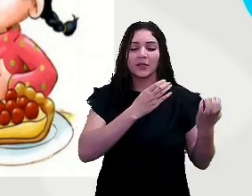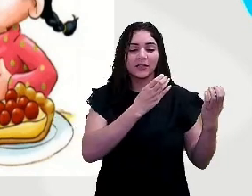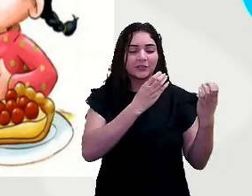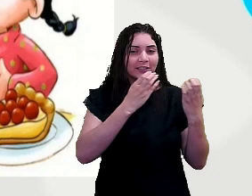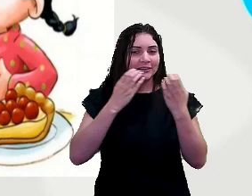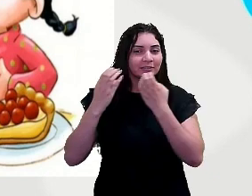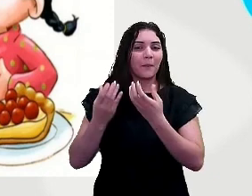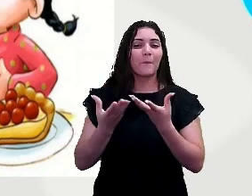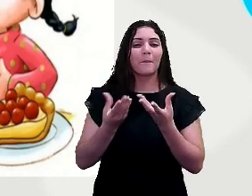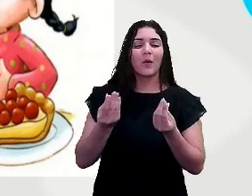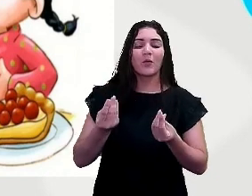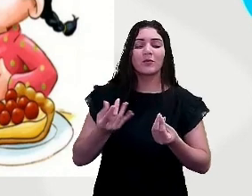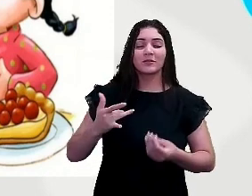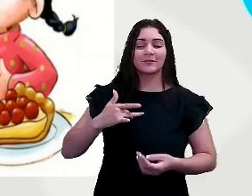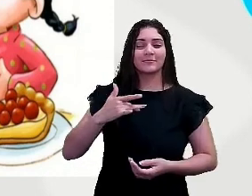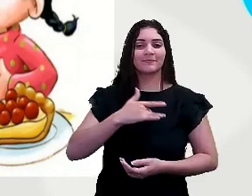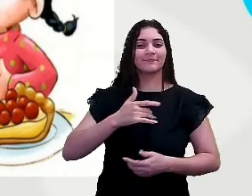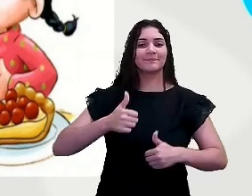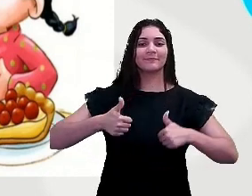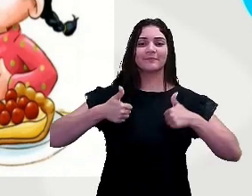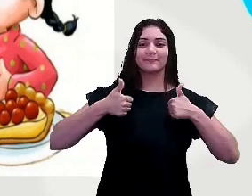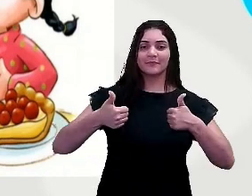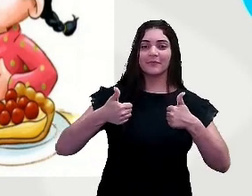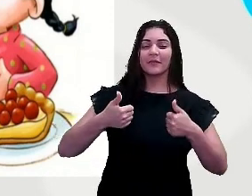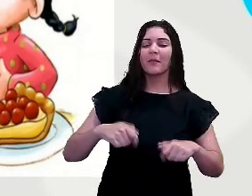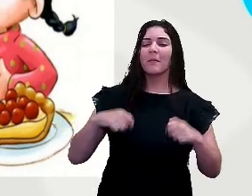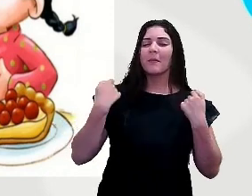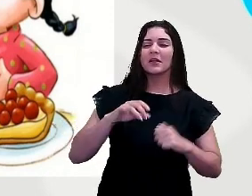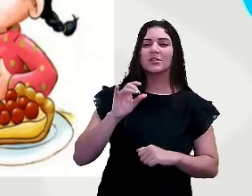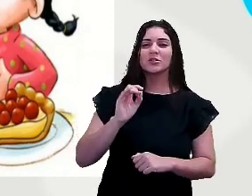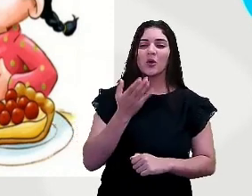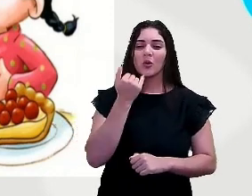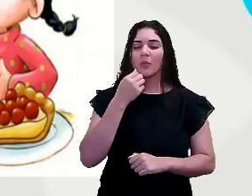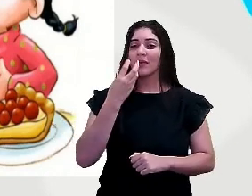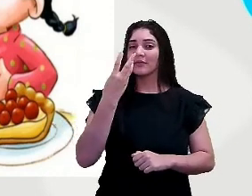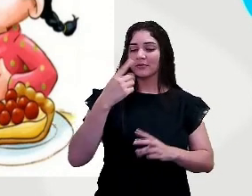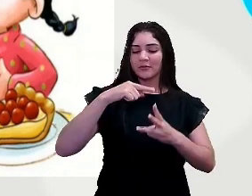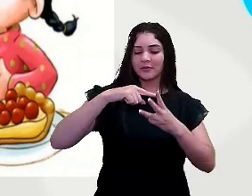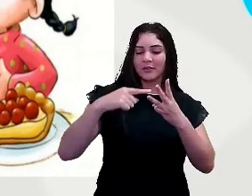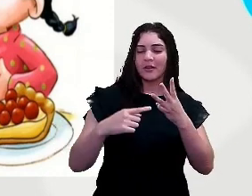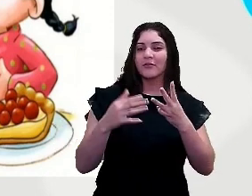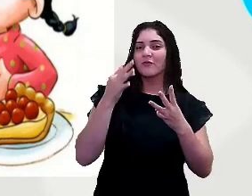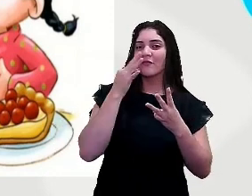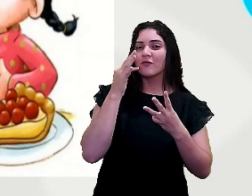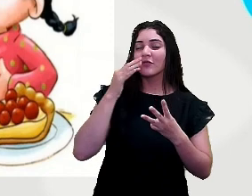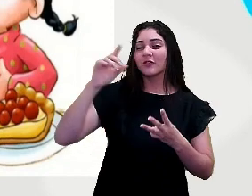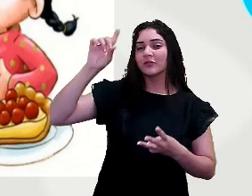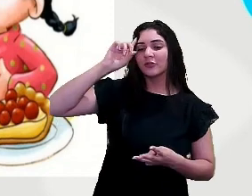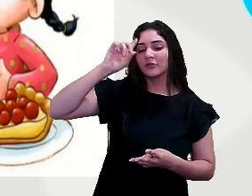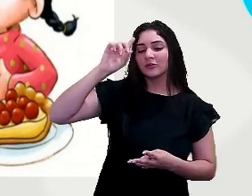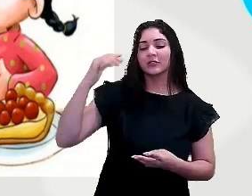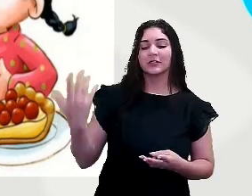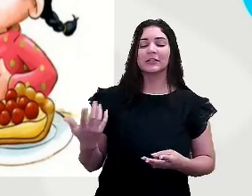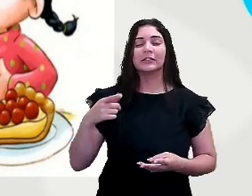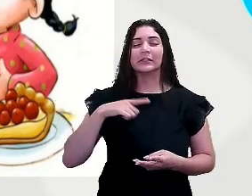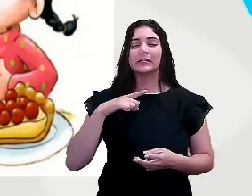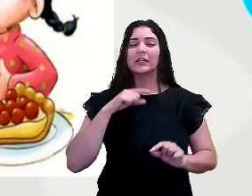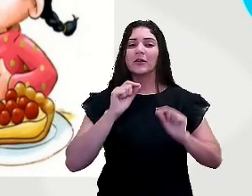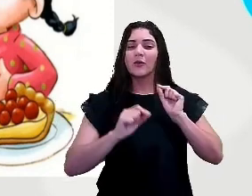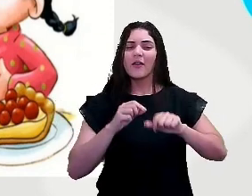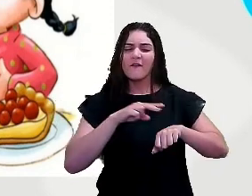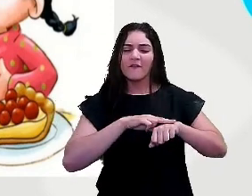E para seres bem saudável, basta 3 frutas por dia. Eis que um verde abacate